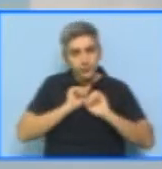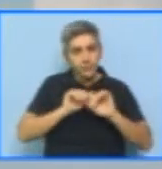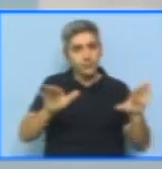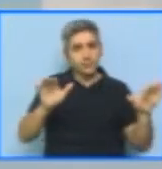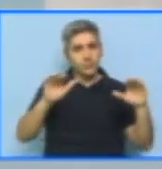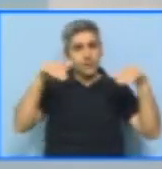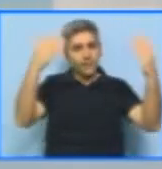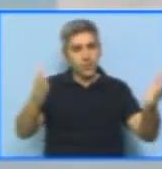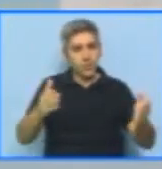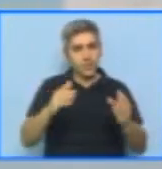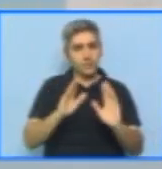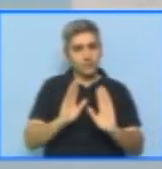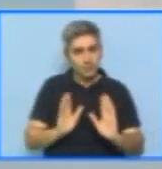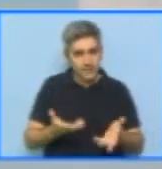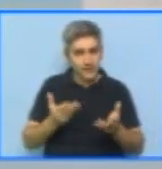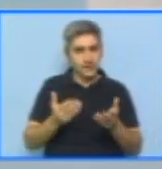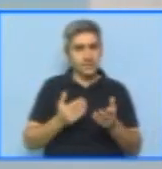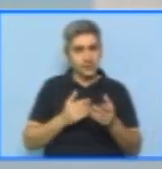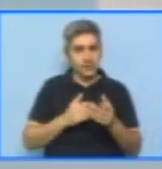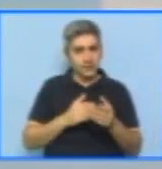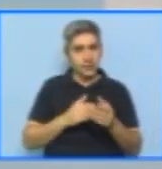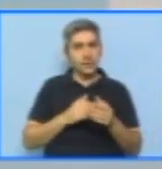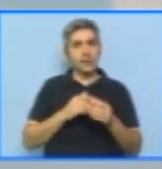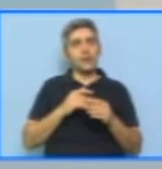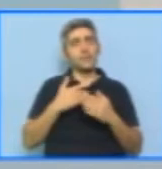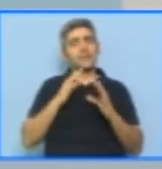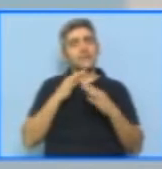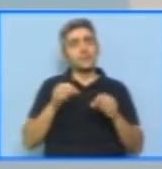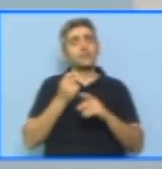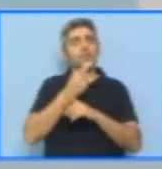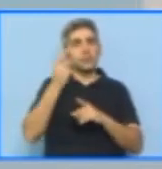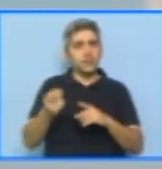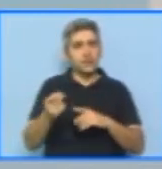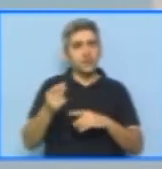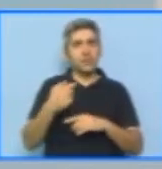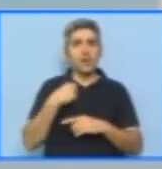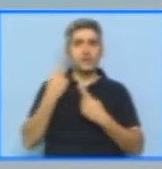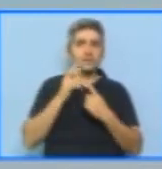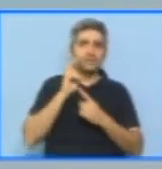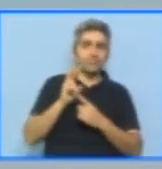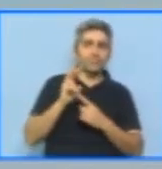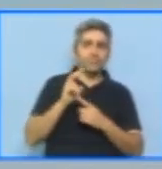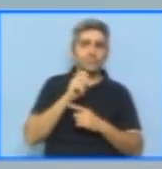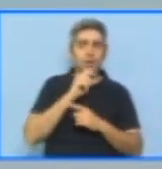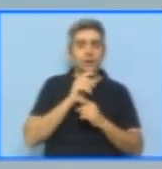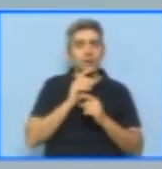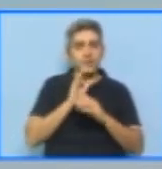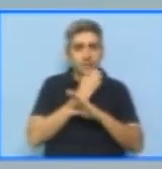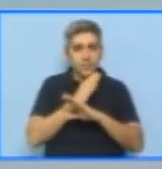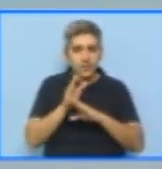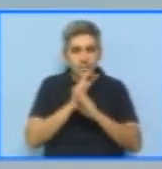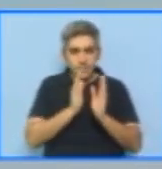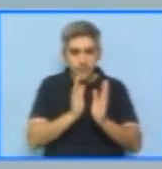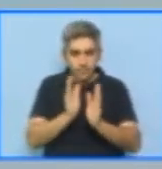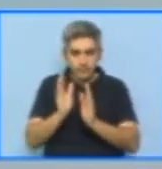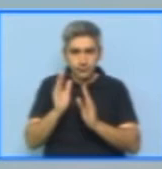para fora. E mais simples porque me parece que podemos segmentar, em targets, em